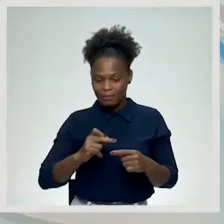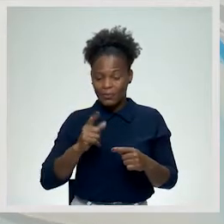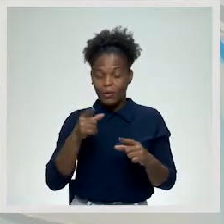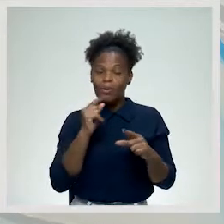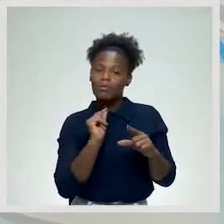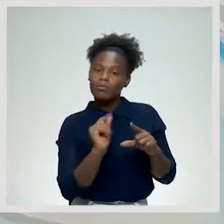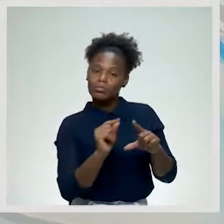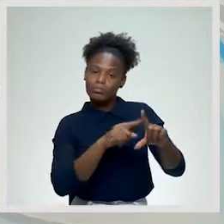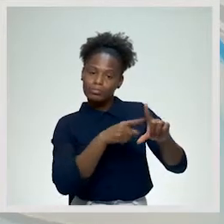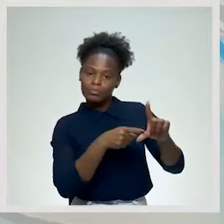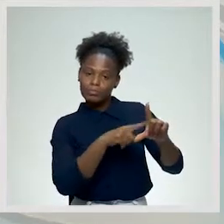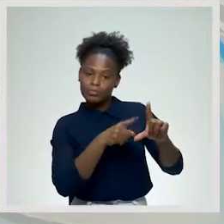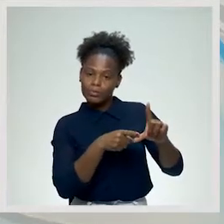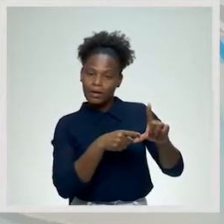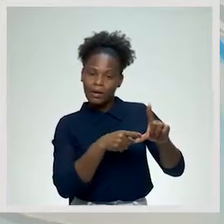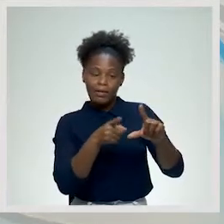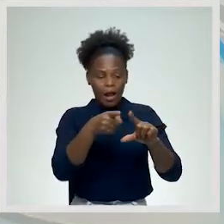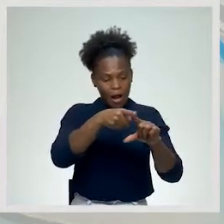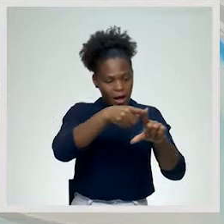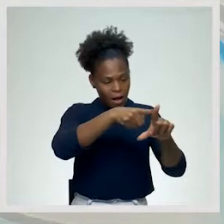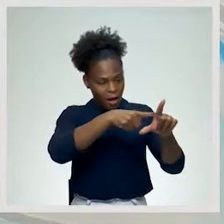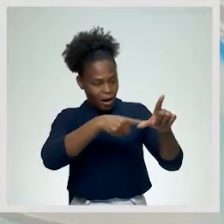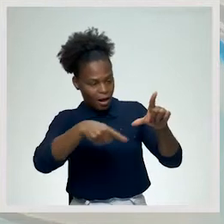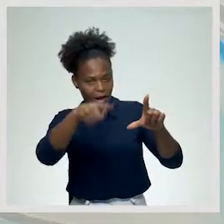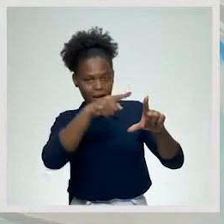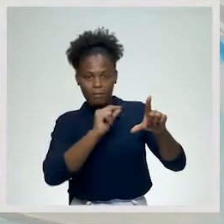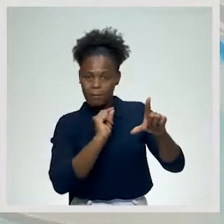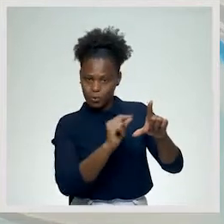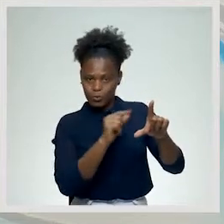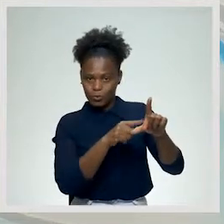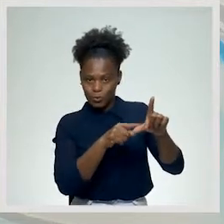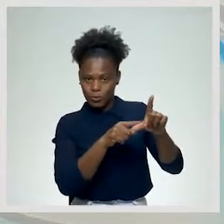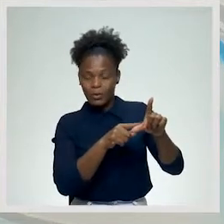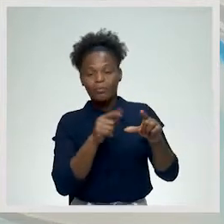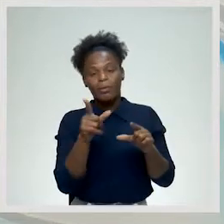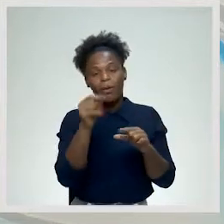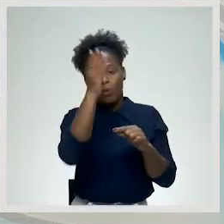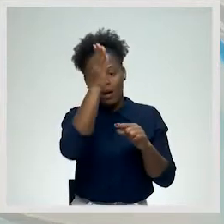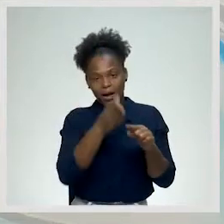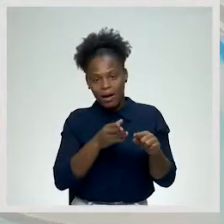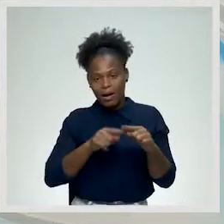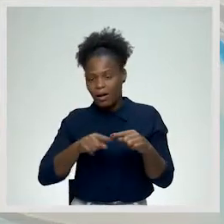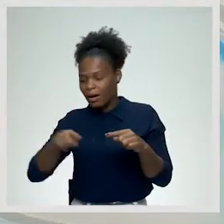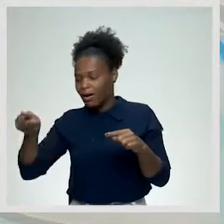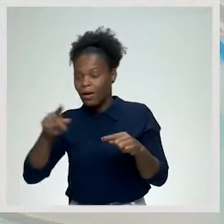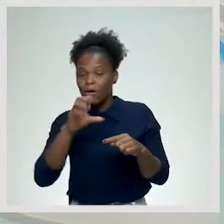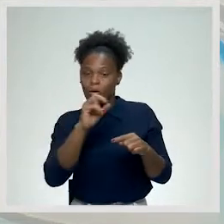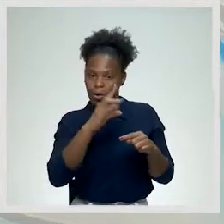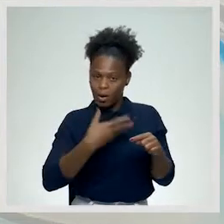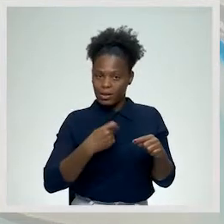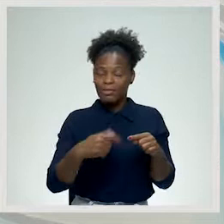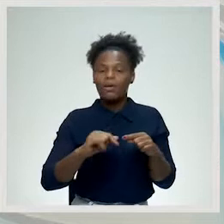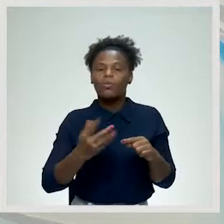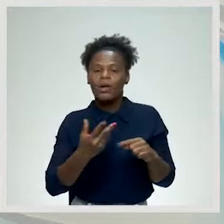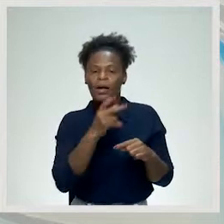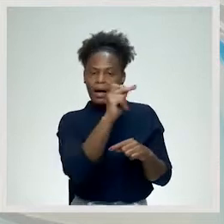descrito. O vértice está na circunferência e os lados contêm cordas. Que cordas? AI e